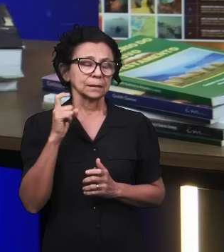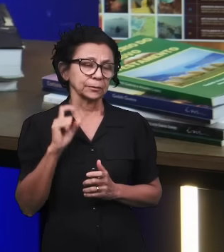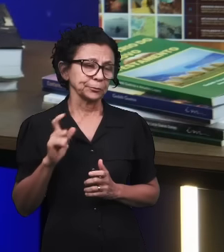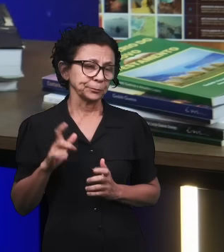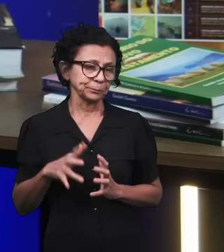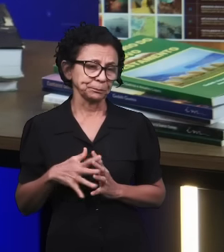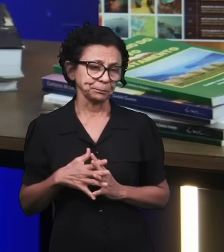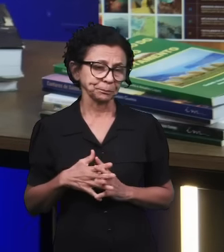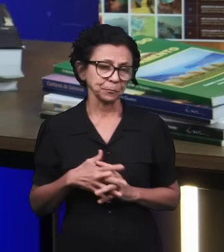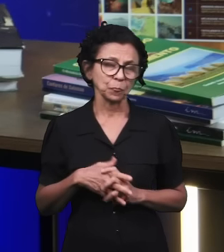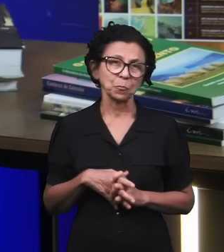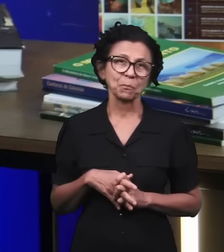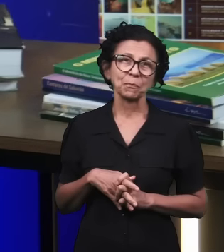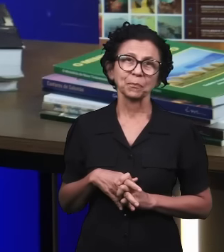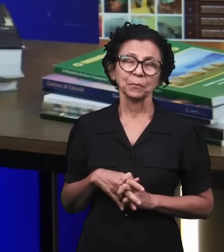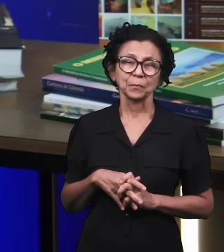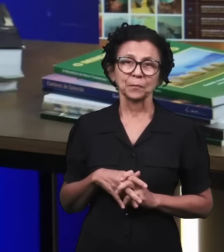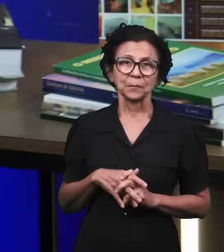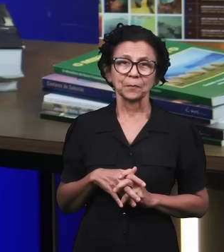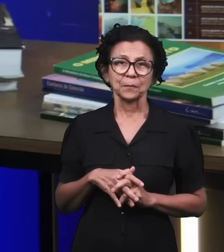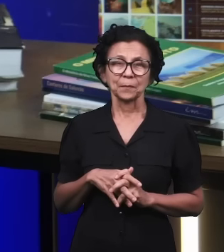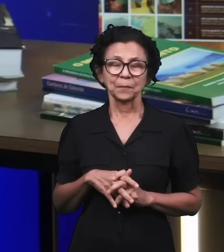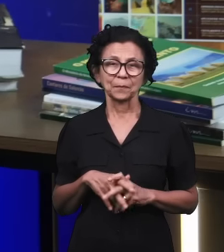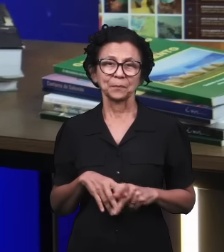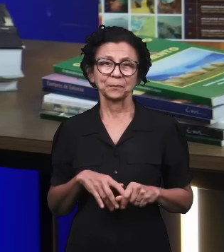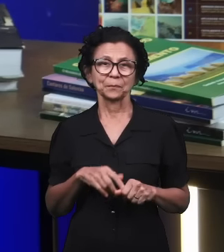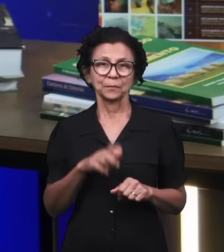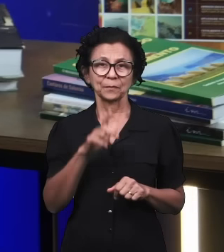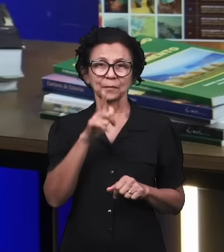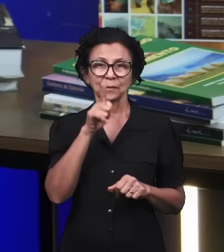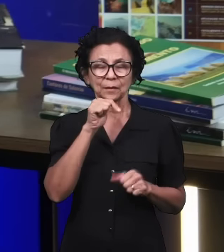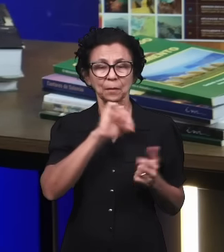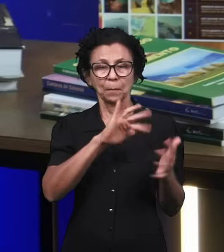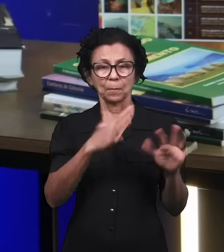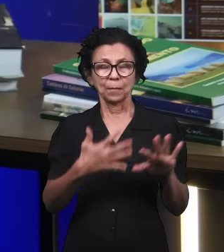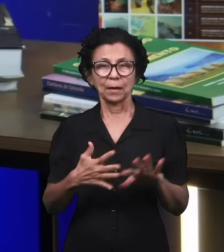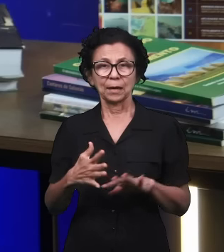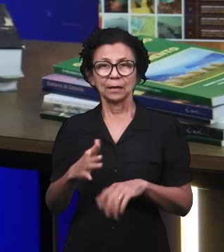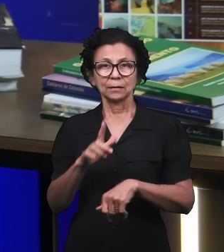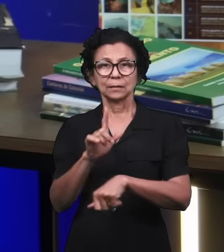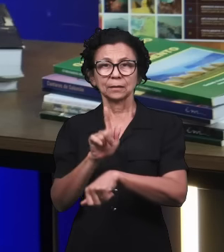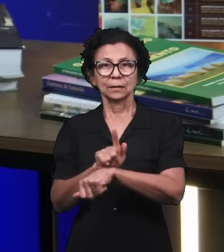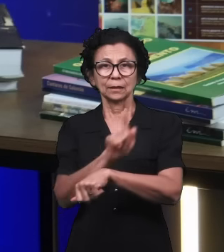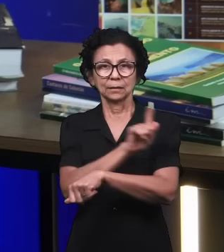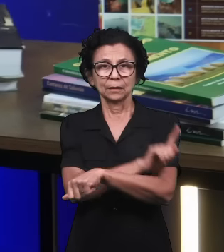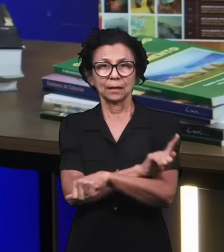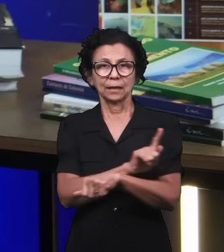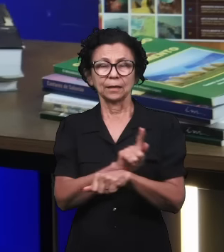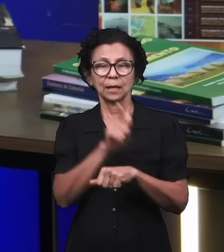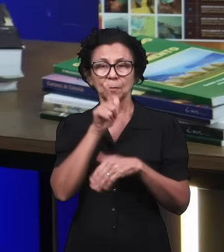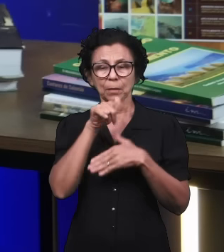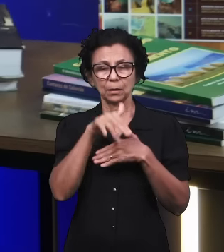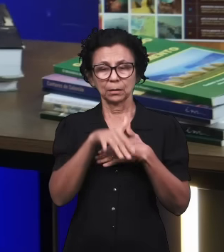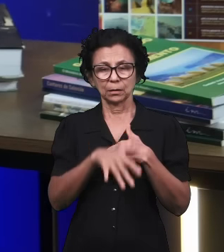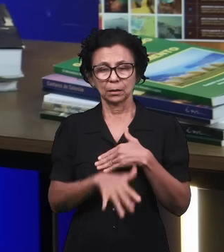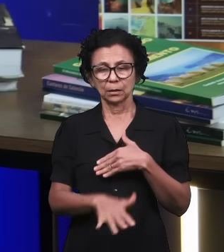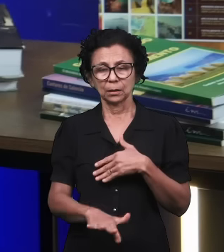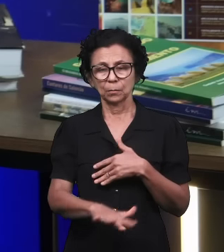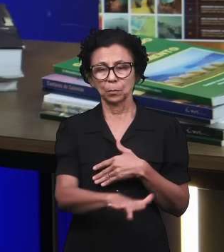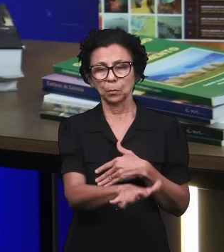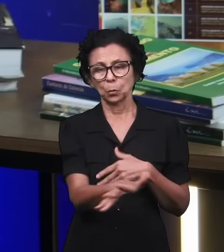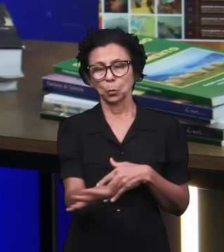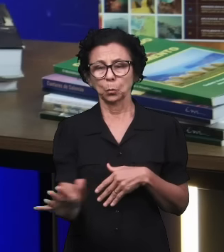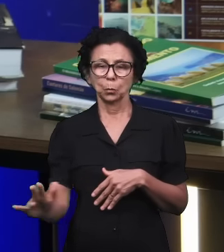sai do Mar da Galileia e ele vai fazer esse plano, é um plano de descida, né? E essa água vai toda para esse local aqui maior, que a